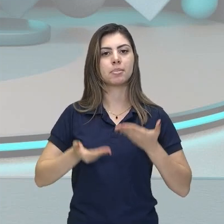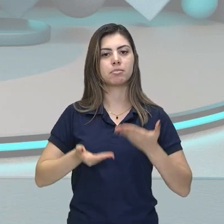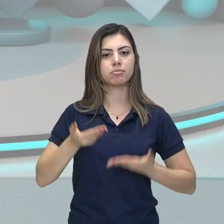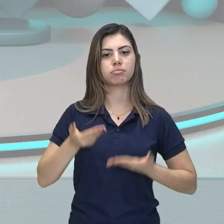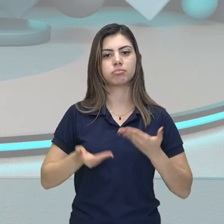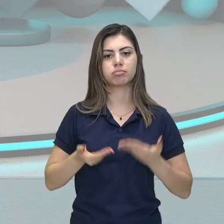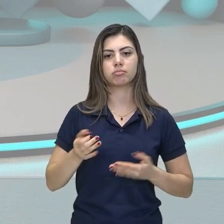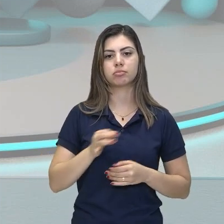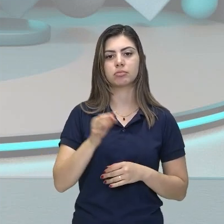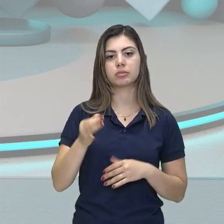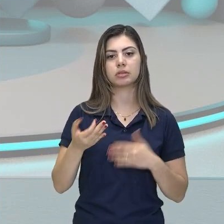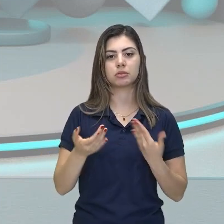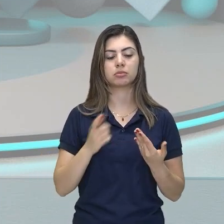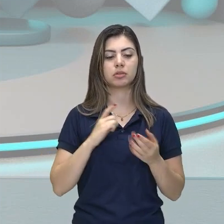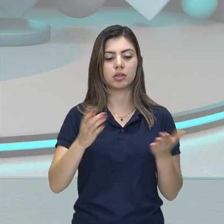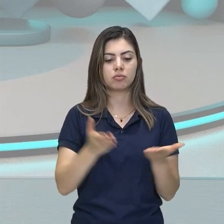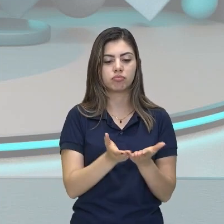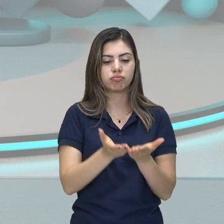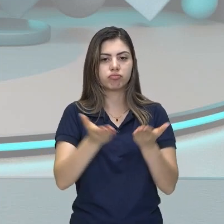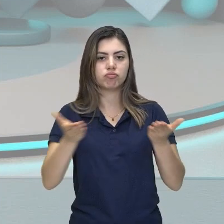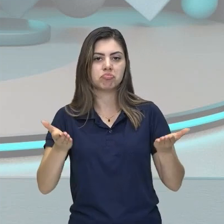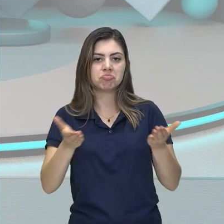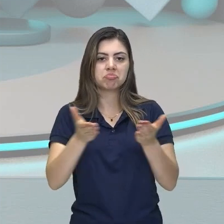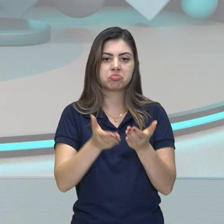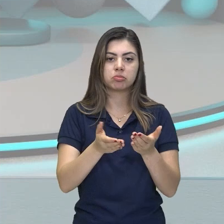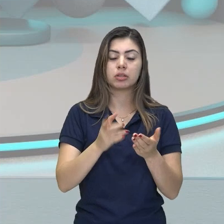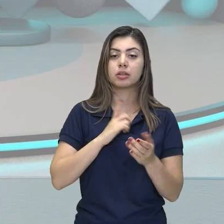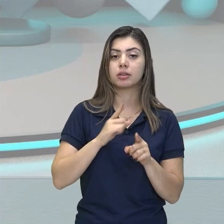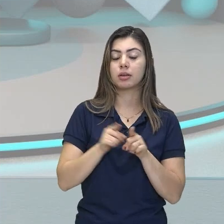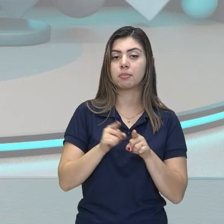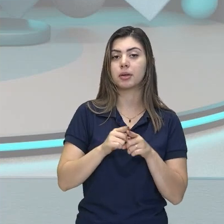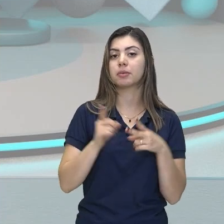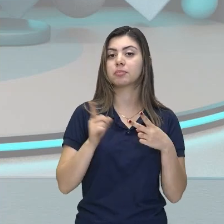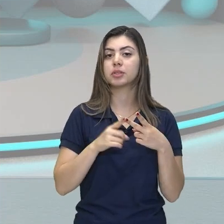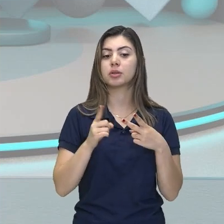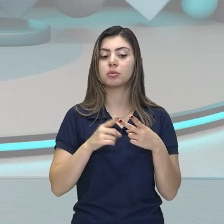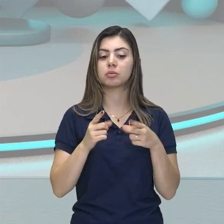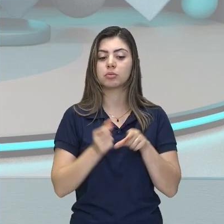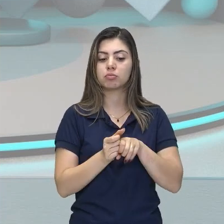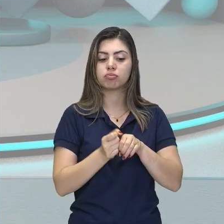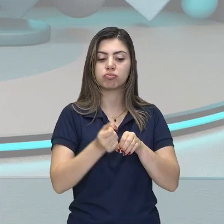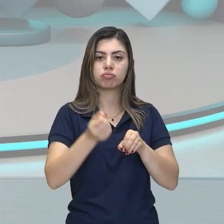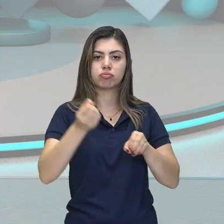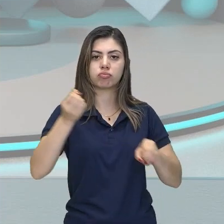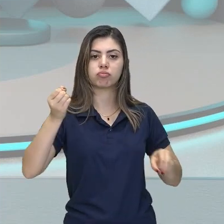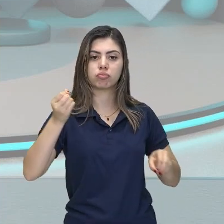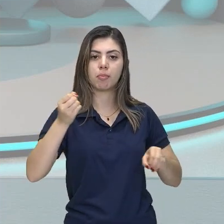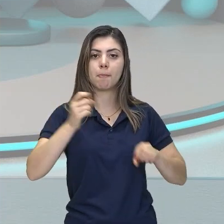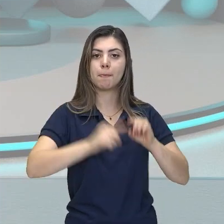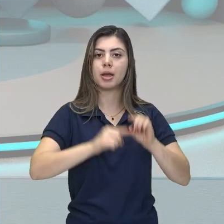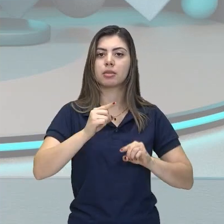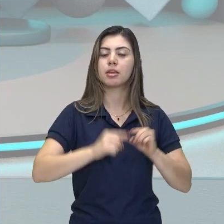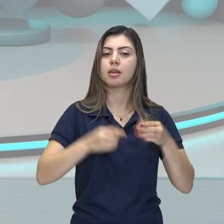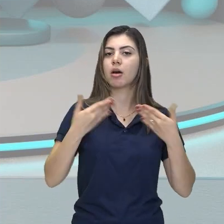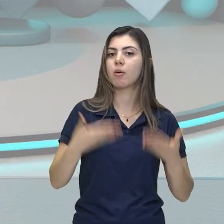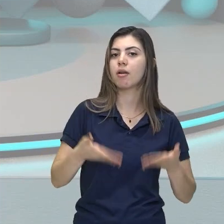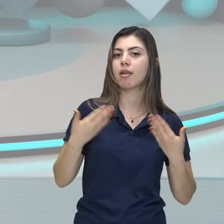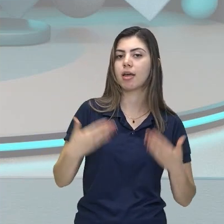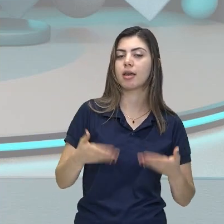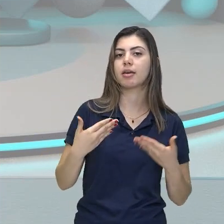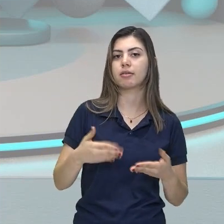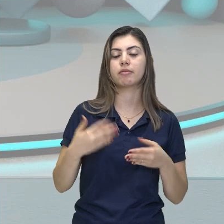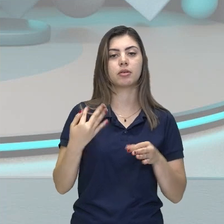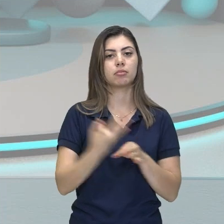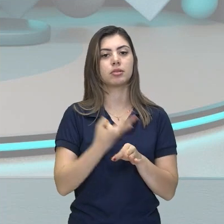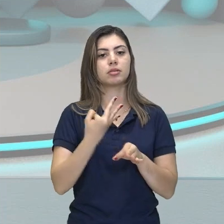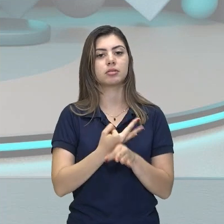pranchas variam em tamanho e formato. Nós temos o remo também, geralmente feito de materiais leves e resistentes,